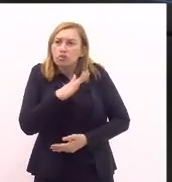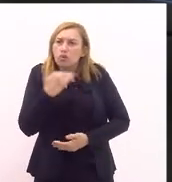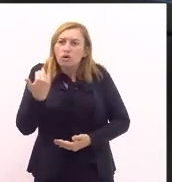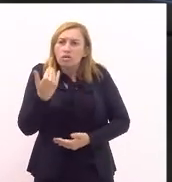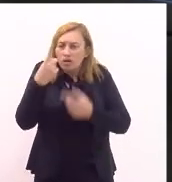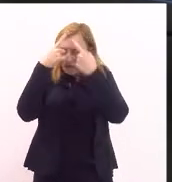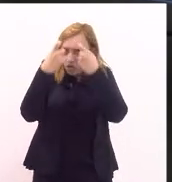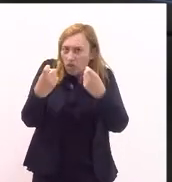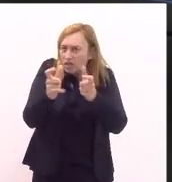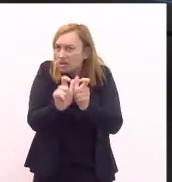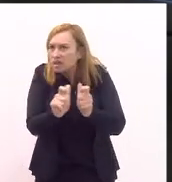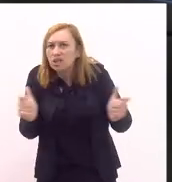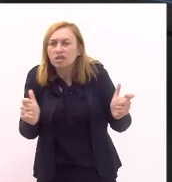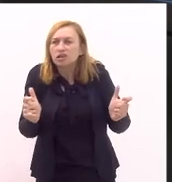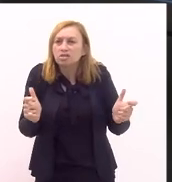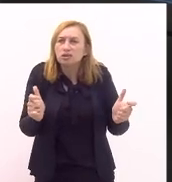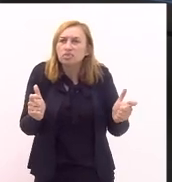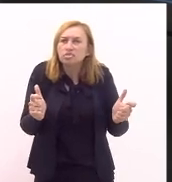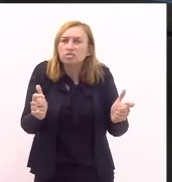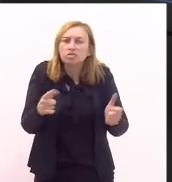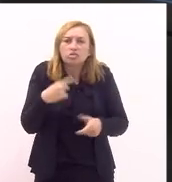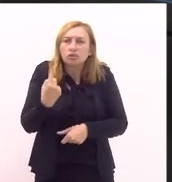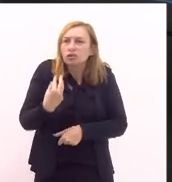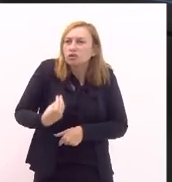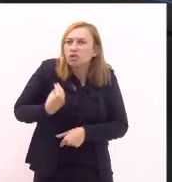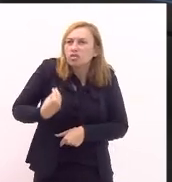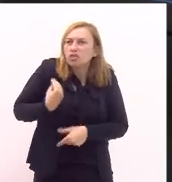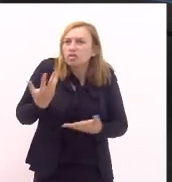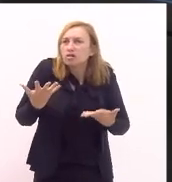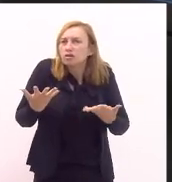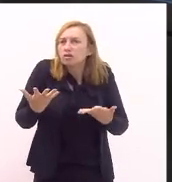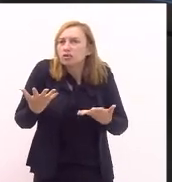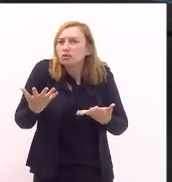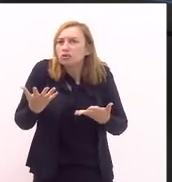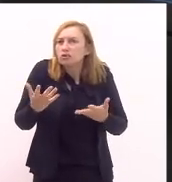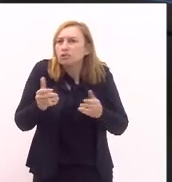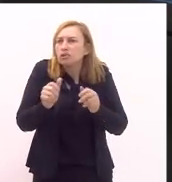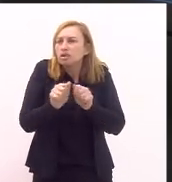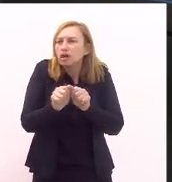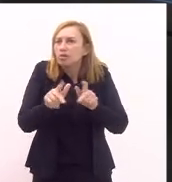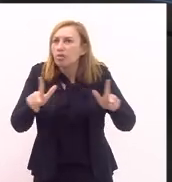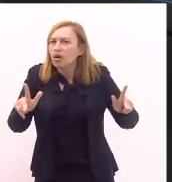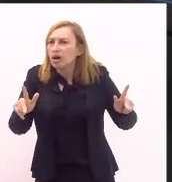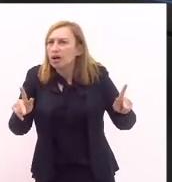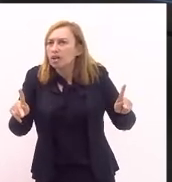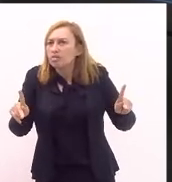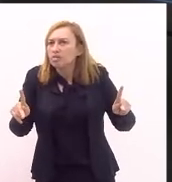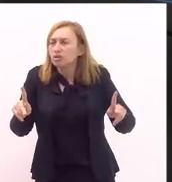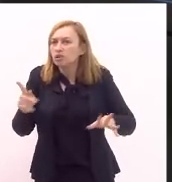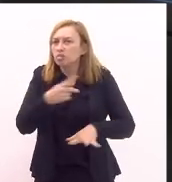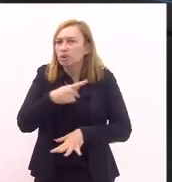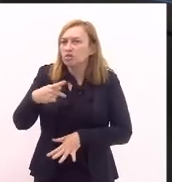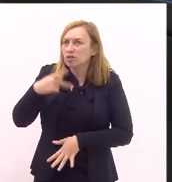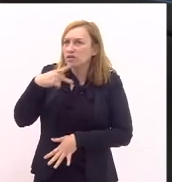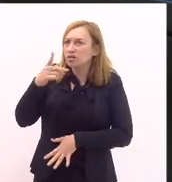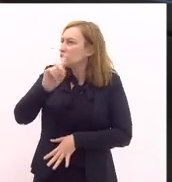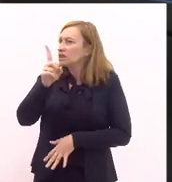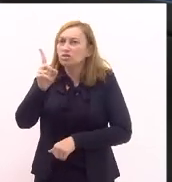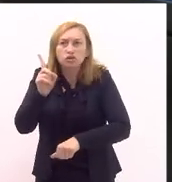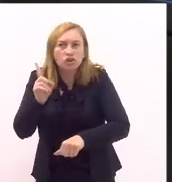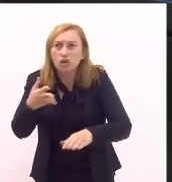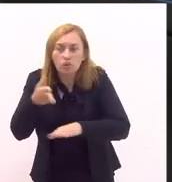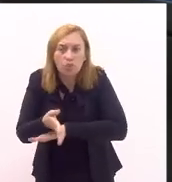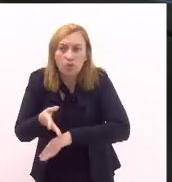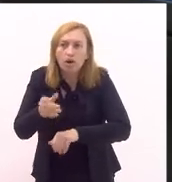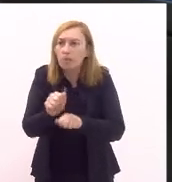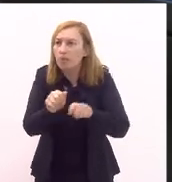uma violência tremenda nós estamos vivendo ouvir um apocalipse e um pastor ainda falou para mim ainda não é o